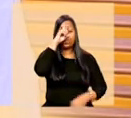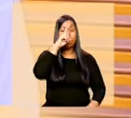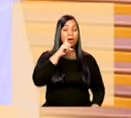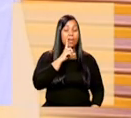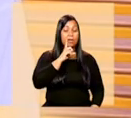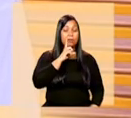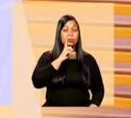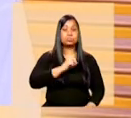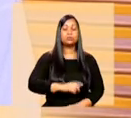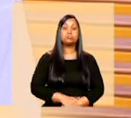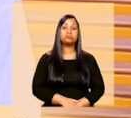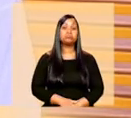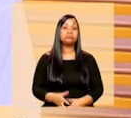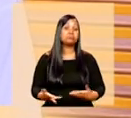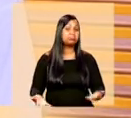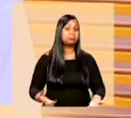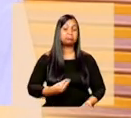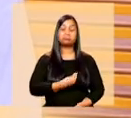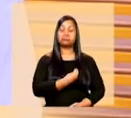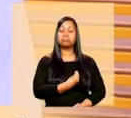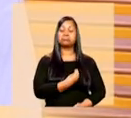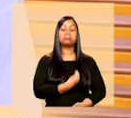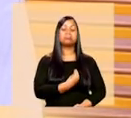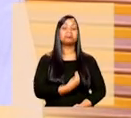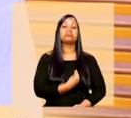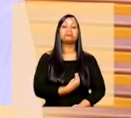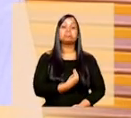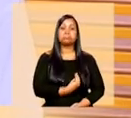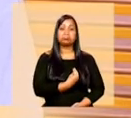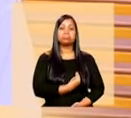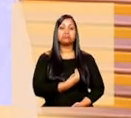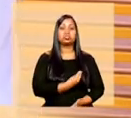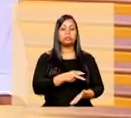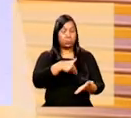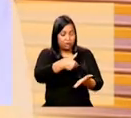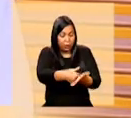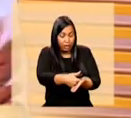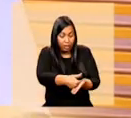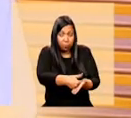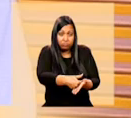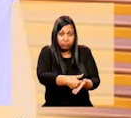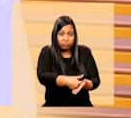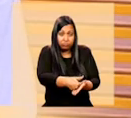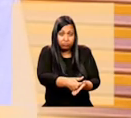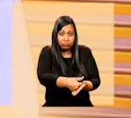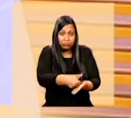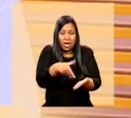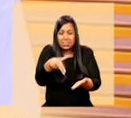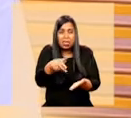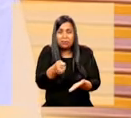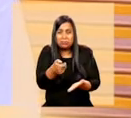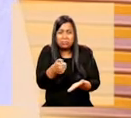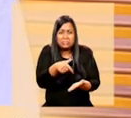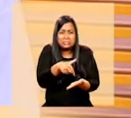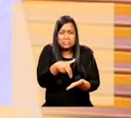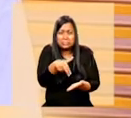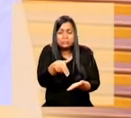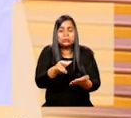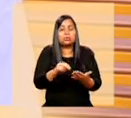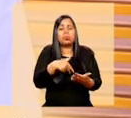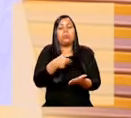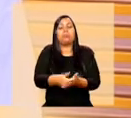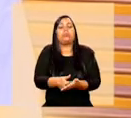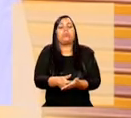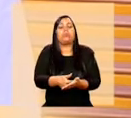amarelos. Enfim, minha vida era mais deitado do que propriamente andava. Não andava,